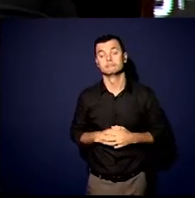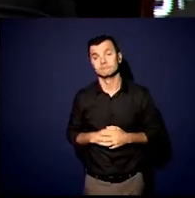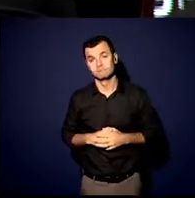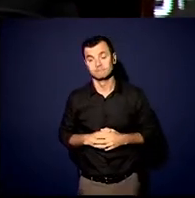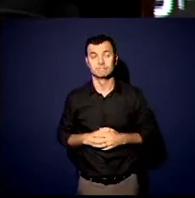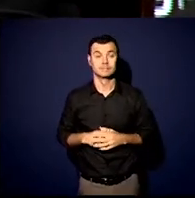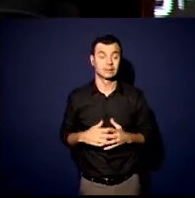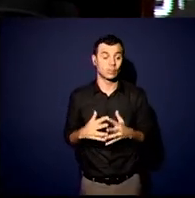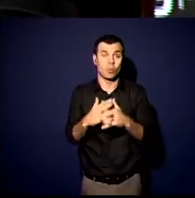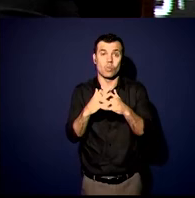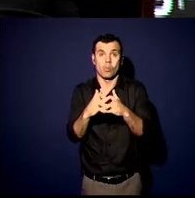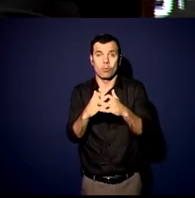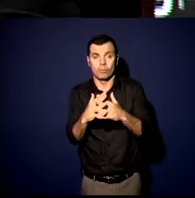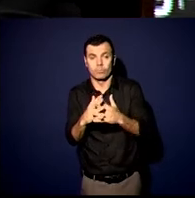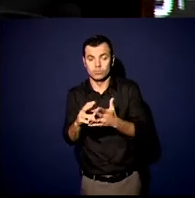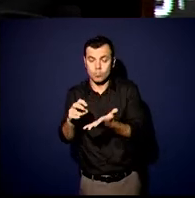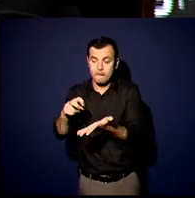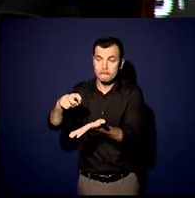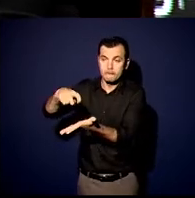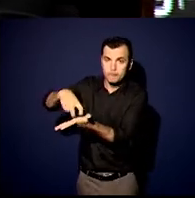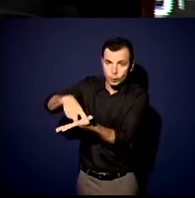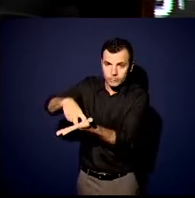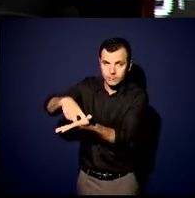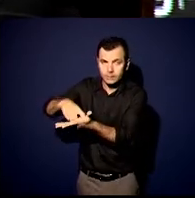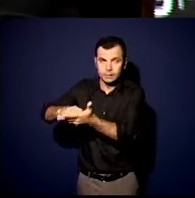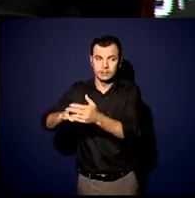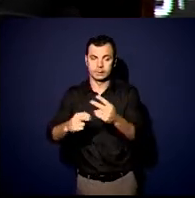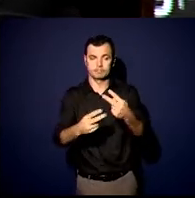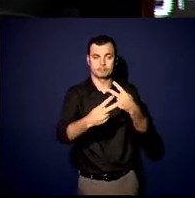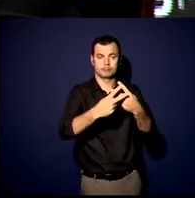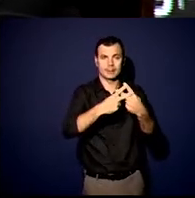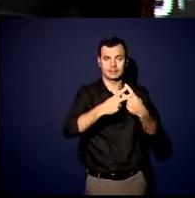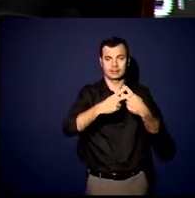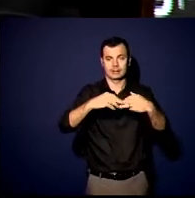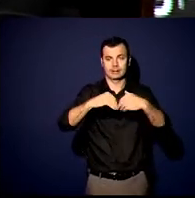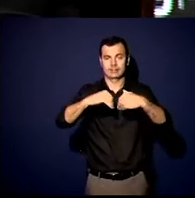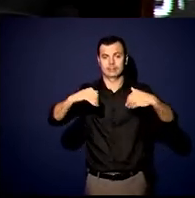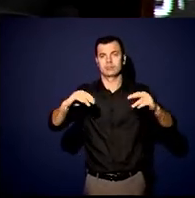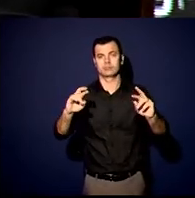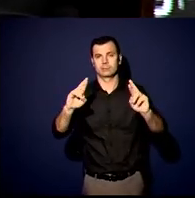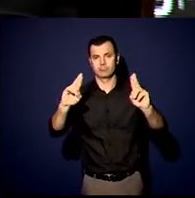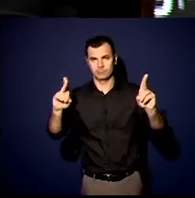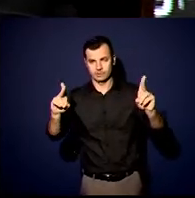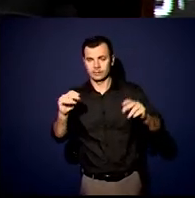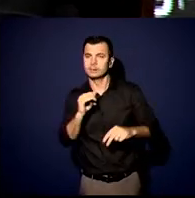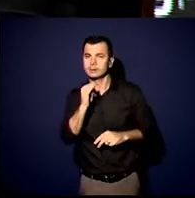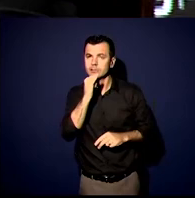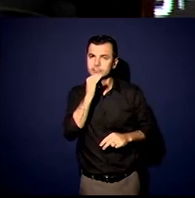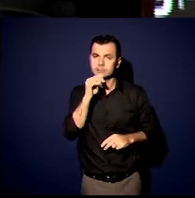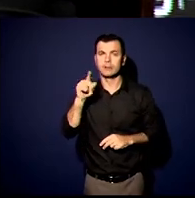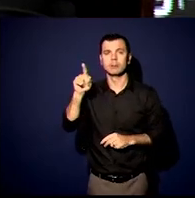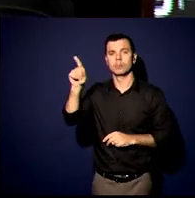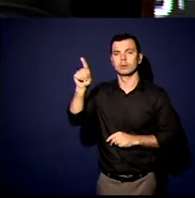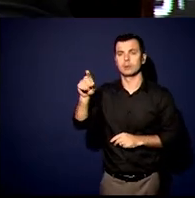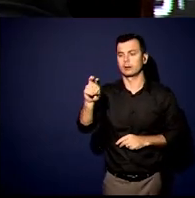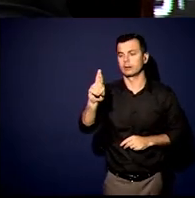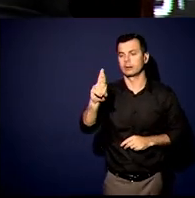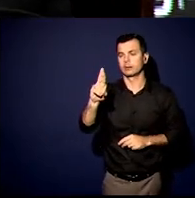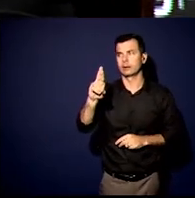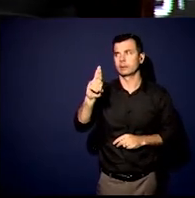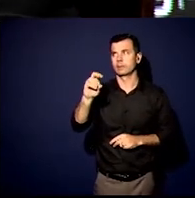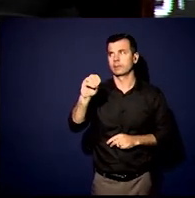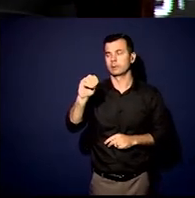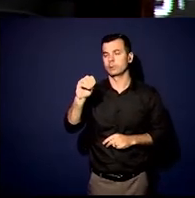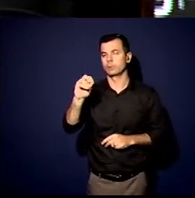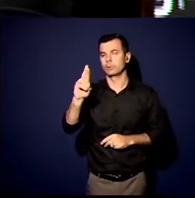punir e prender né Agora nós estamos vivendo isso na prática na situação de Roraima né dos Roraima